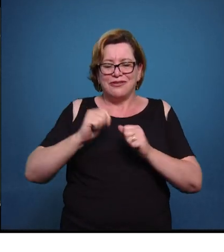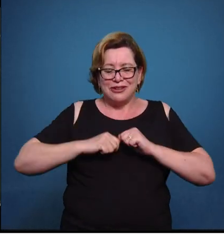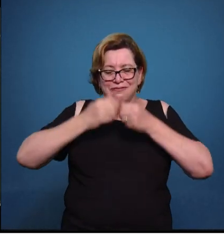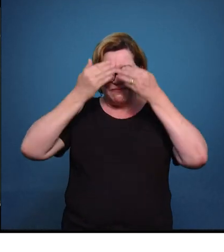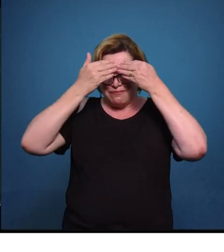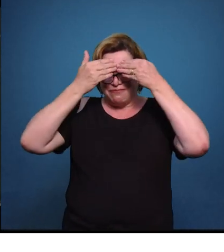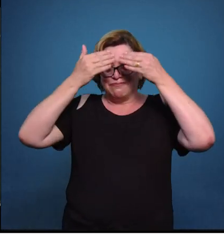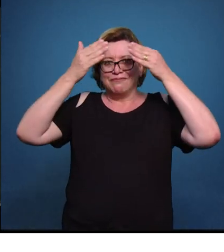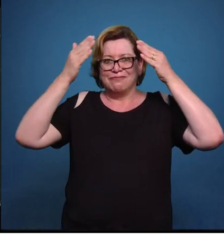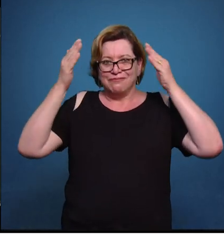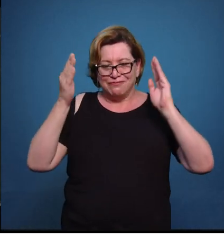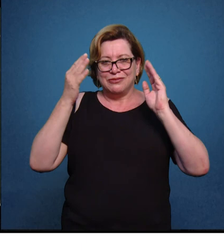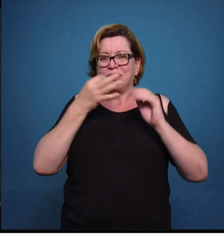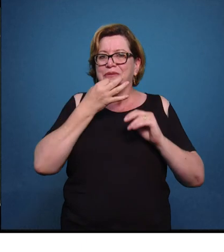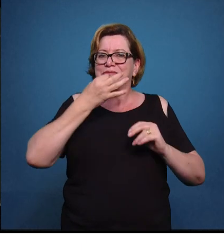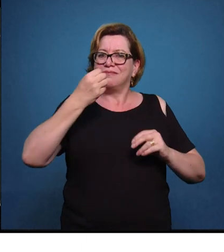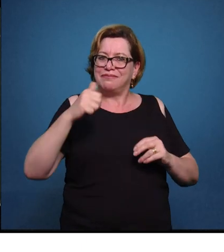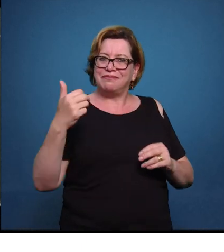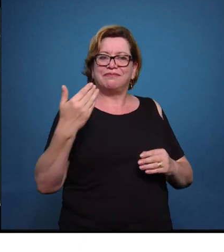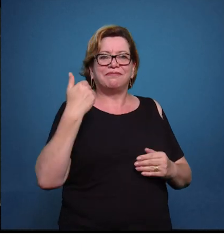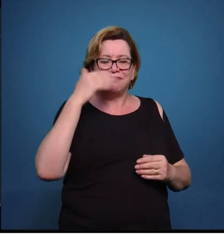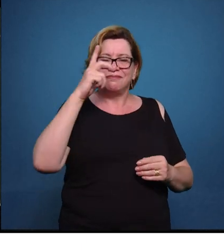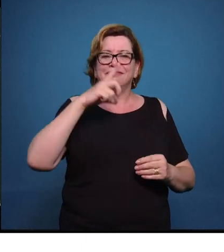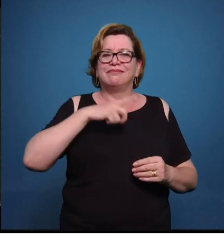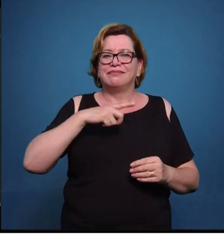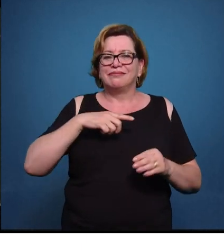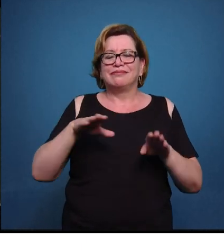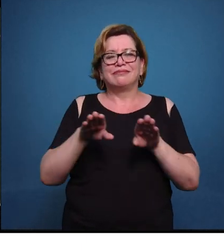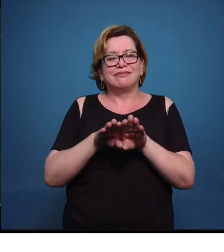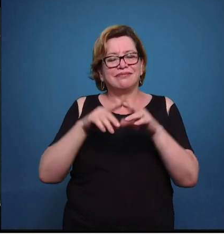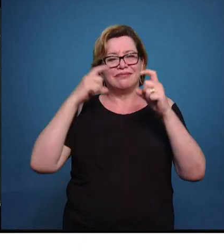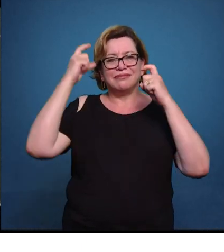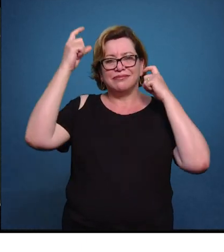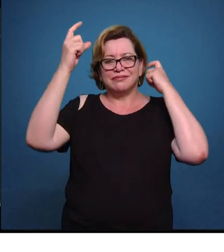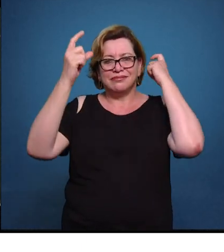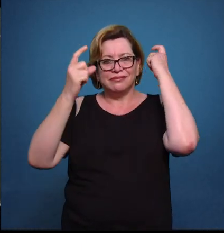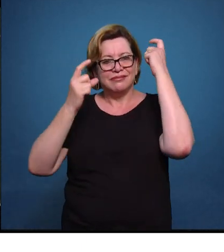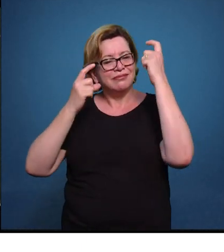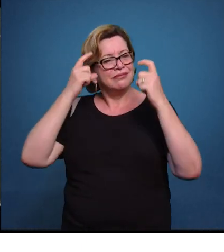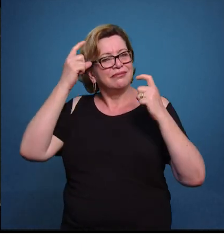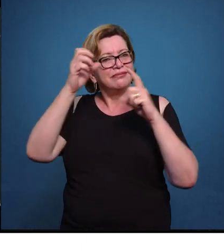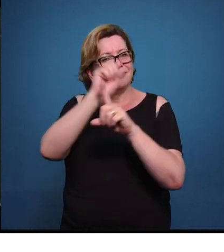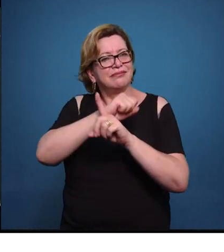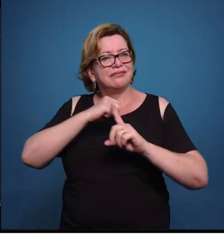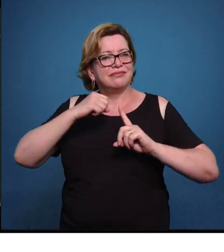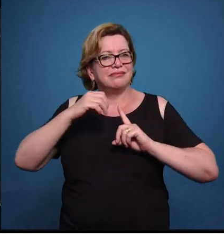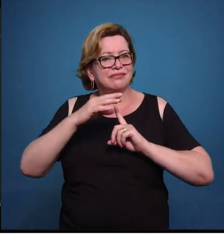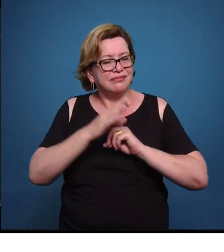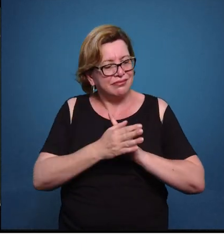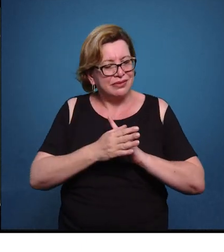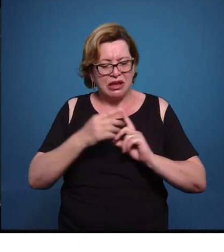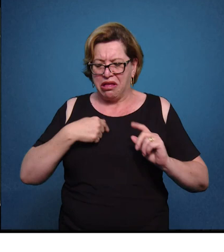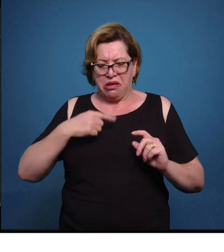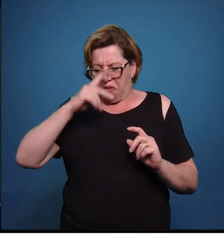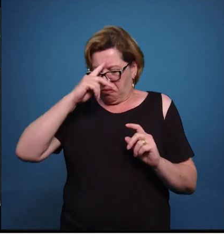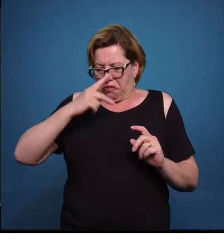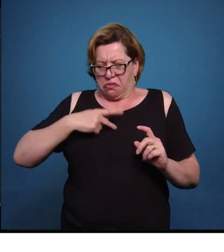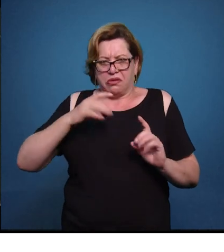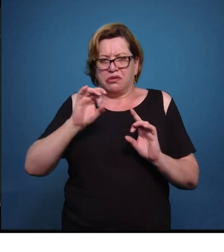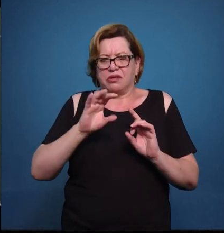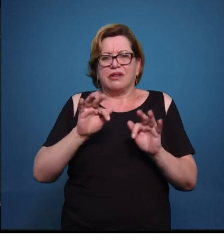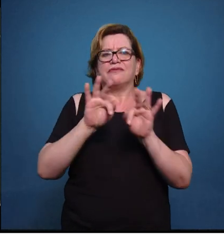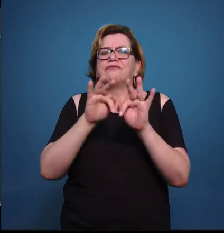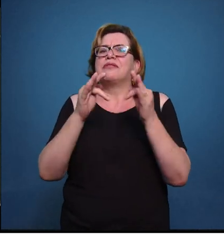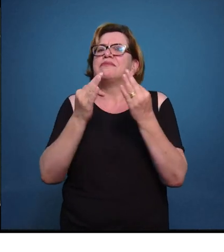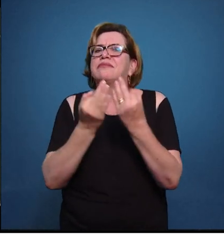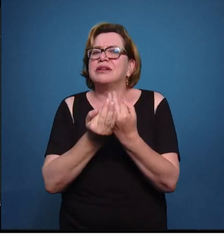de dar entrevistas melhores, e se preocuparem com a própria condição, buscando melhorá-la, não só a deles, como a da família e